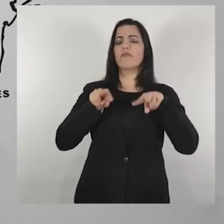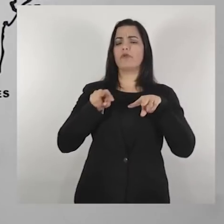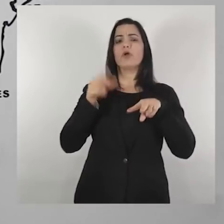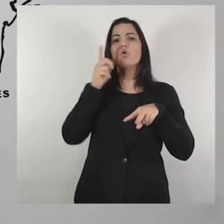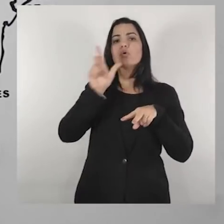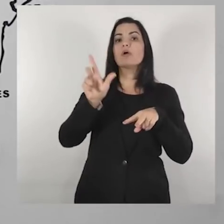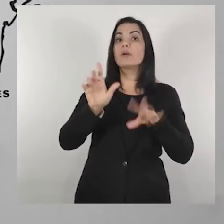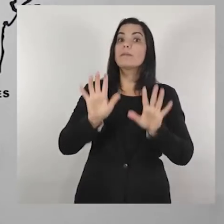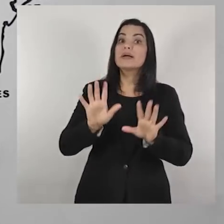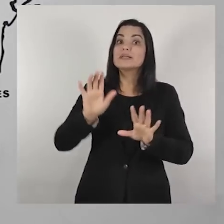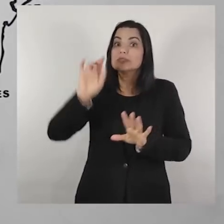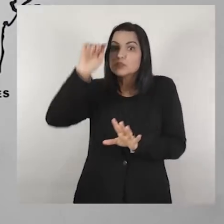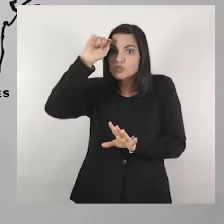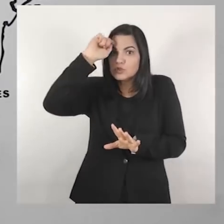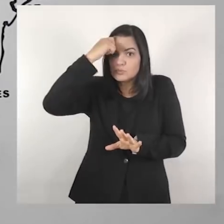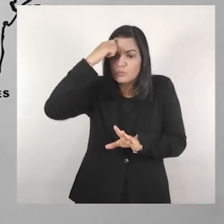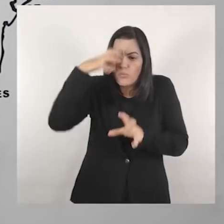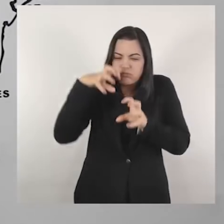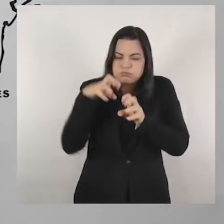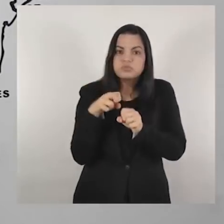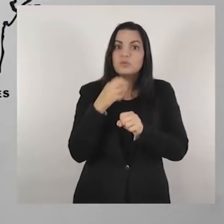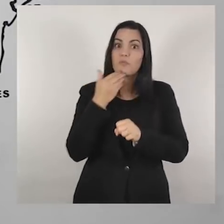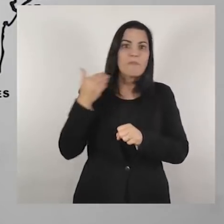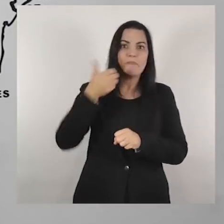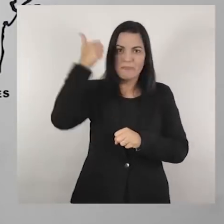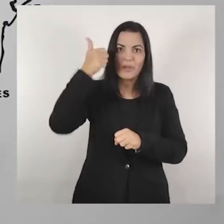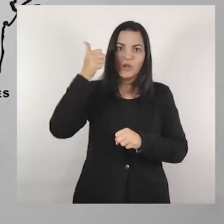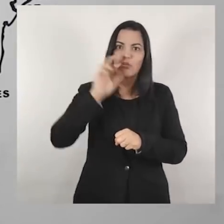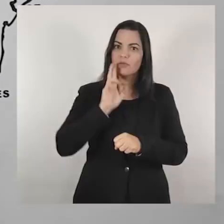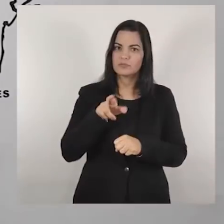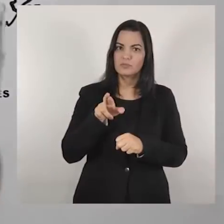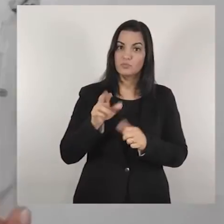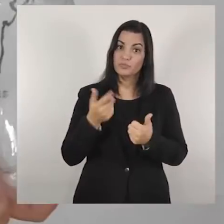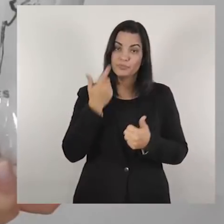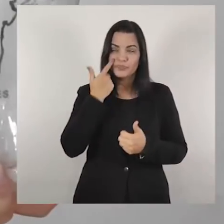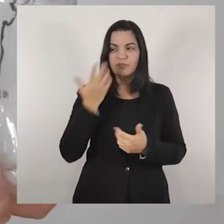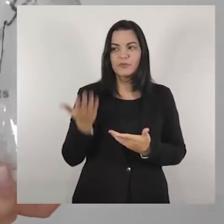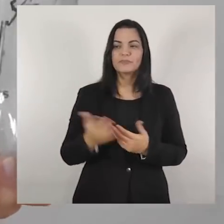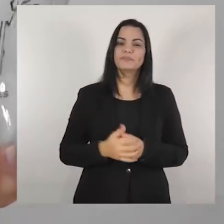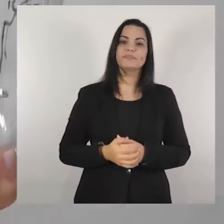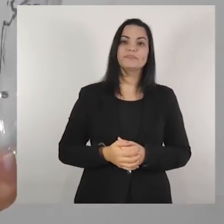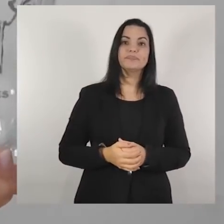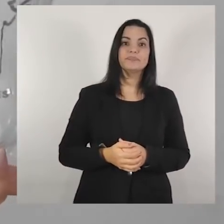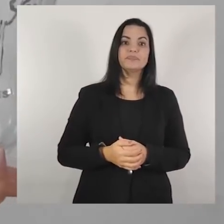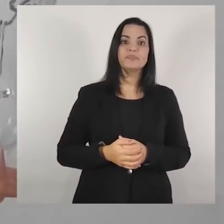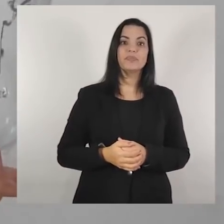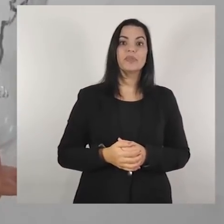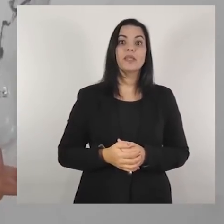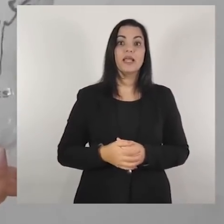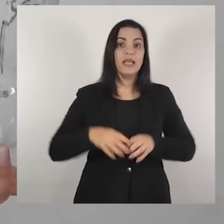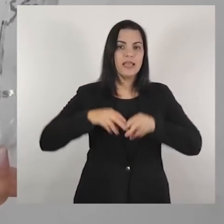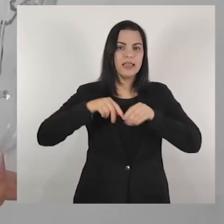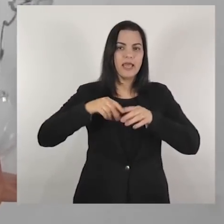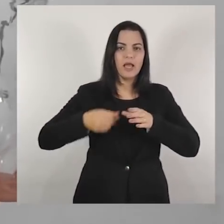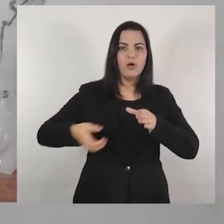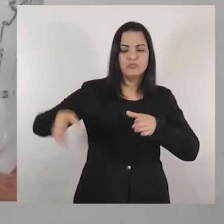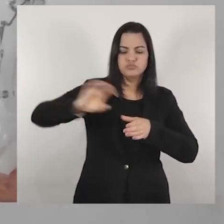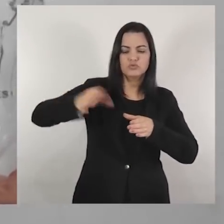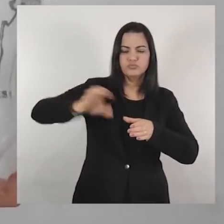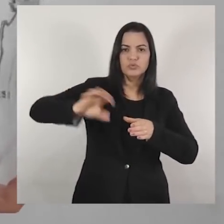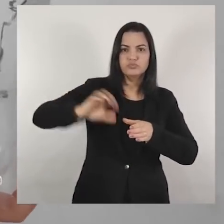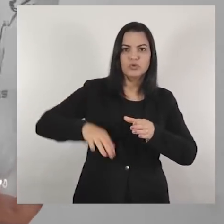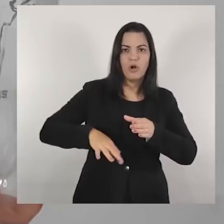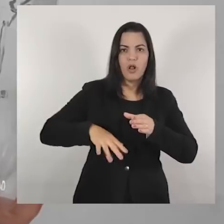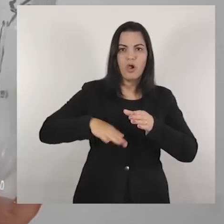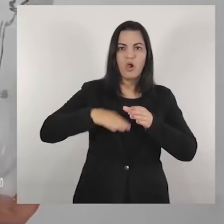na terra preta dá mais resultado ainda, tá bom? Então, vamos lá. Você vai colocar a terra até aqui.